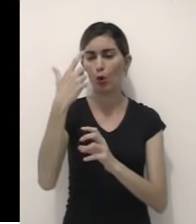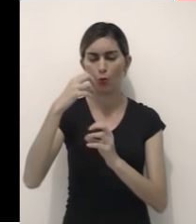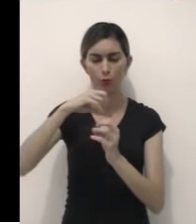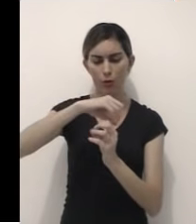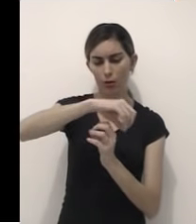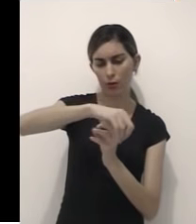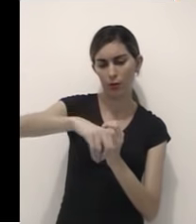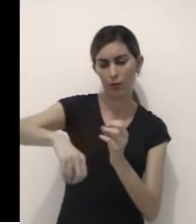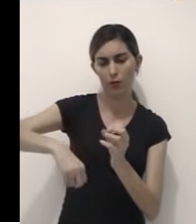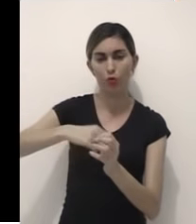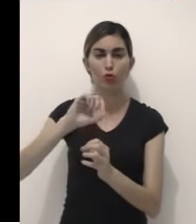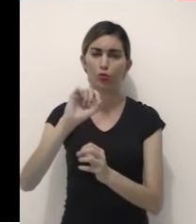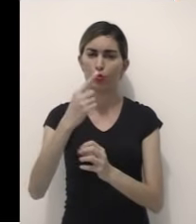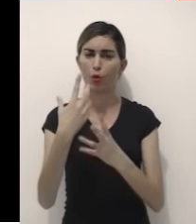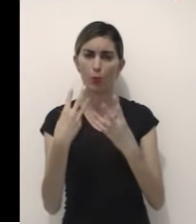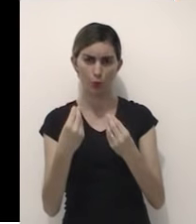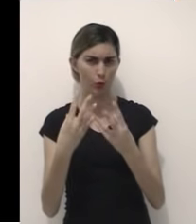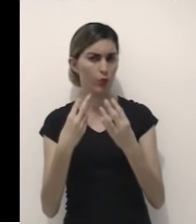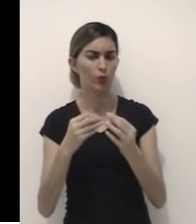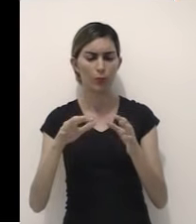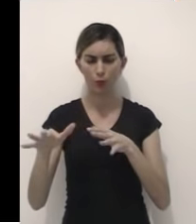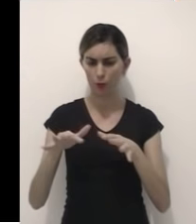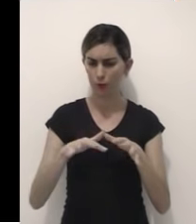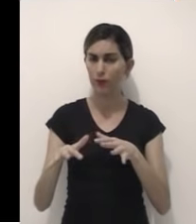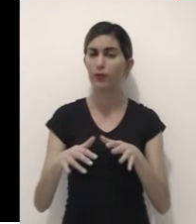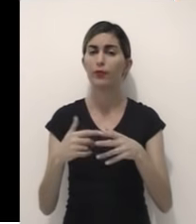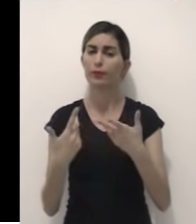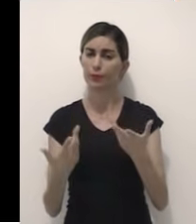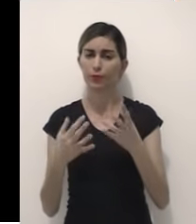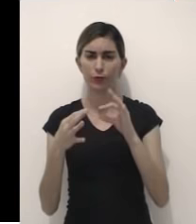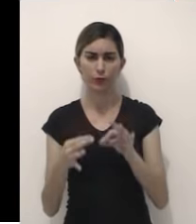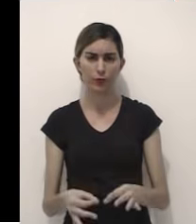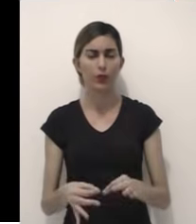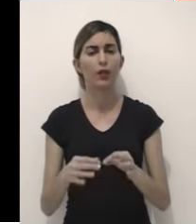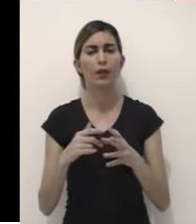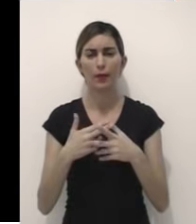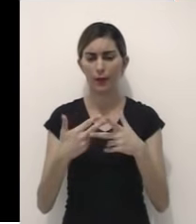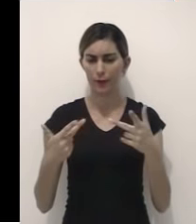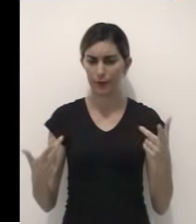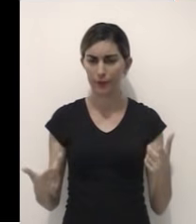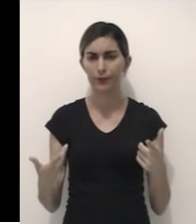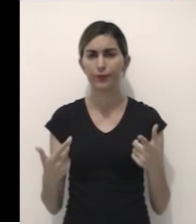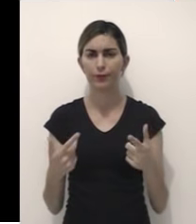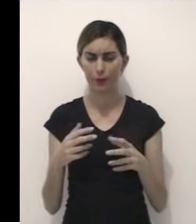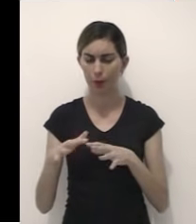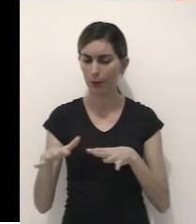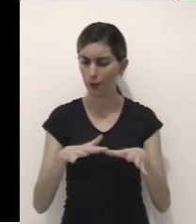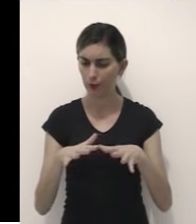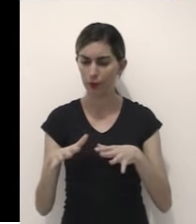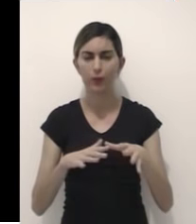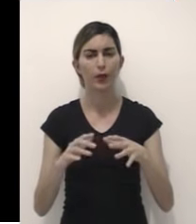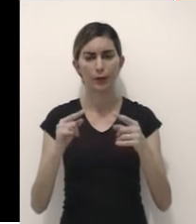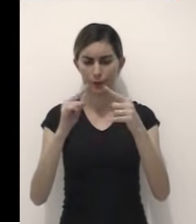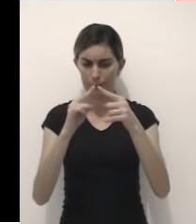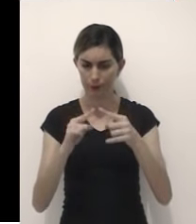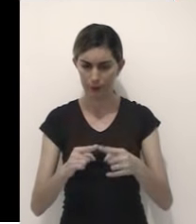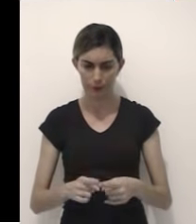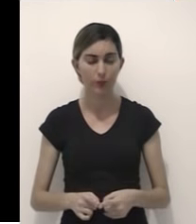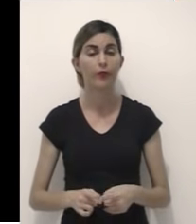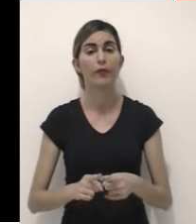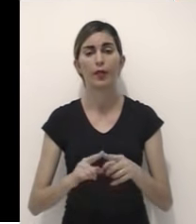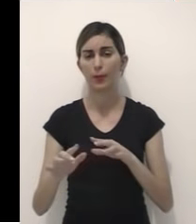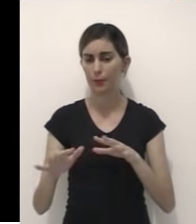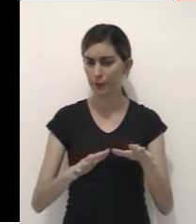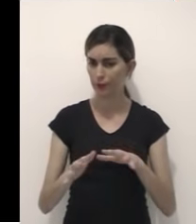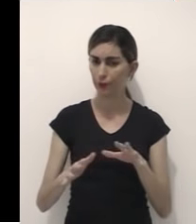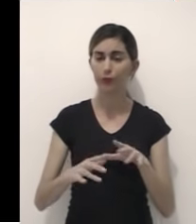Sol. Então, são muitos movimentos, né, gente? E são justamente esses movimentos, a